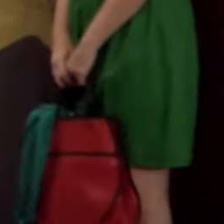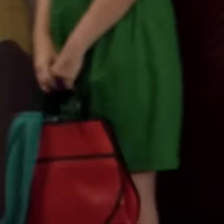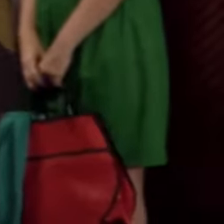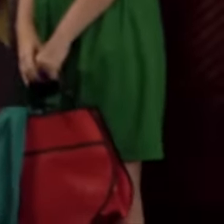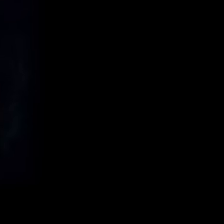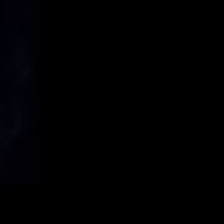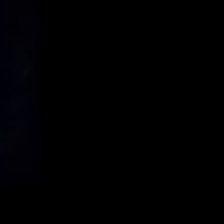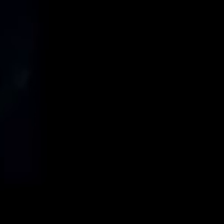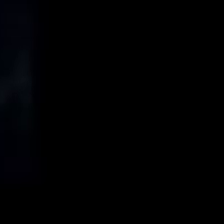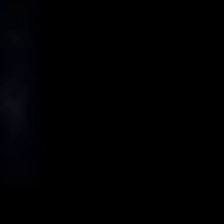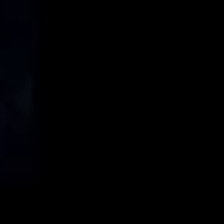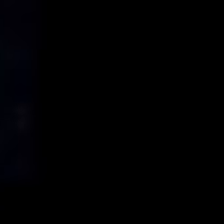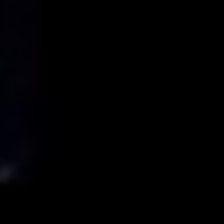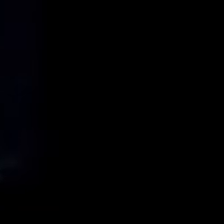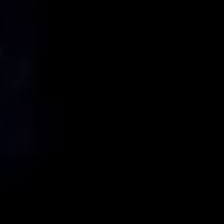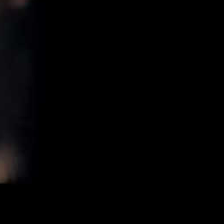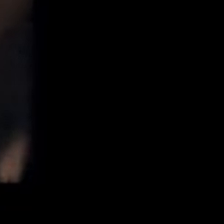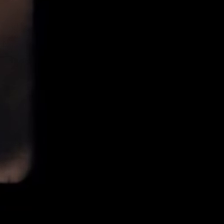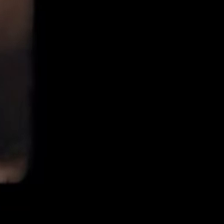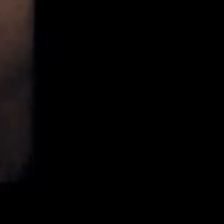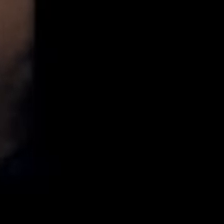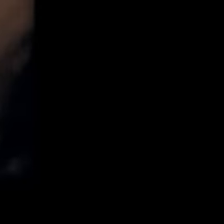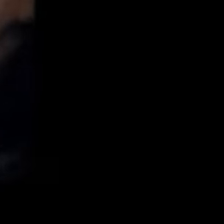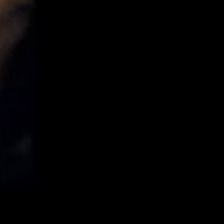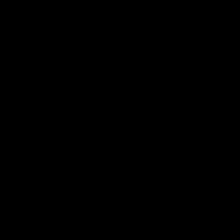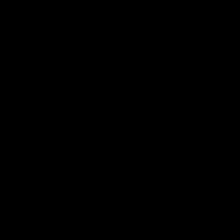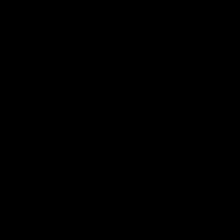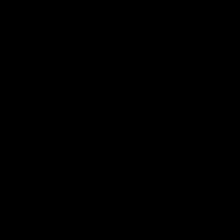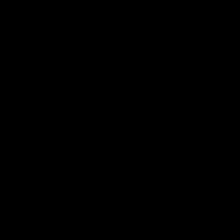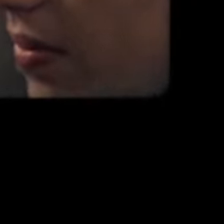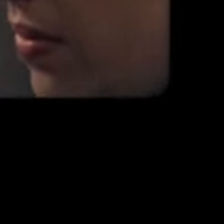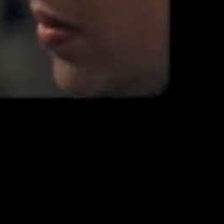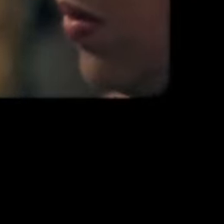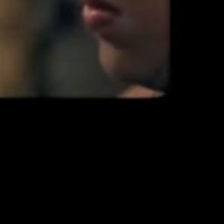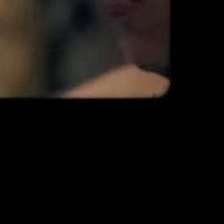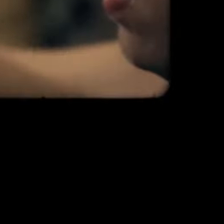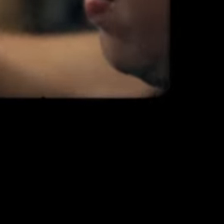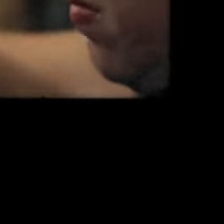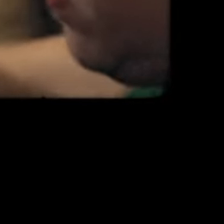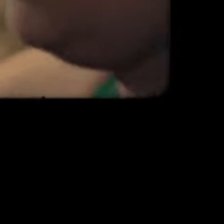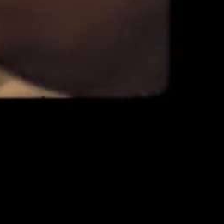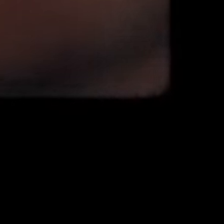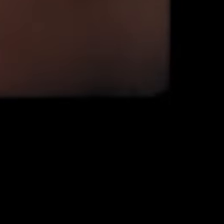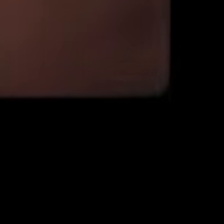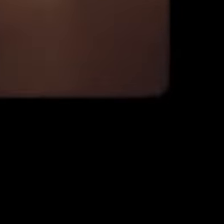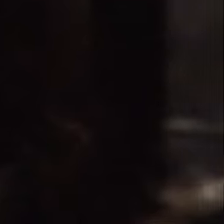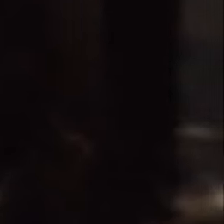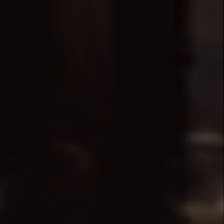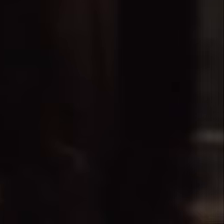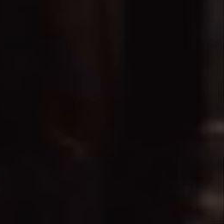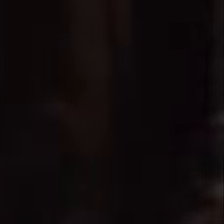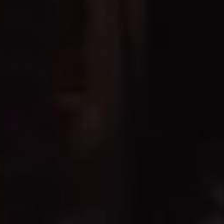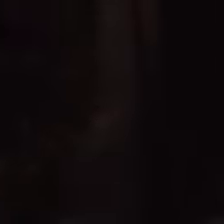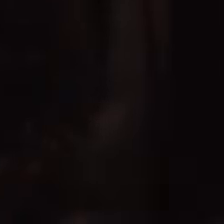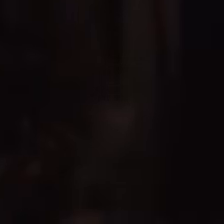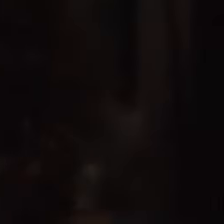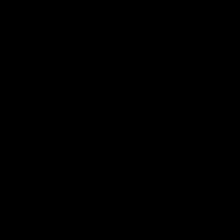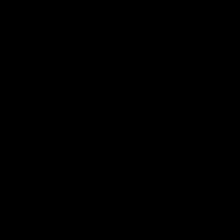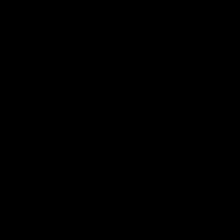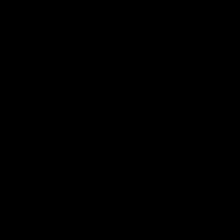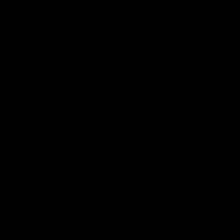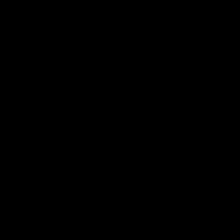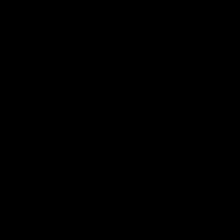a única atriz brasileira do filme. Olha a responsabilidade, hein? Bianca Ventura. Mas eu tenho a sensação de que se eu chegar nesse primeiro galho, eu vou chegar lá em